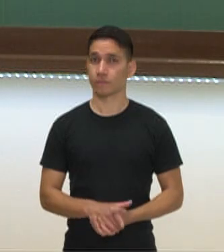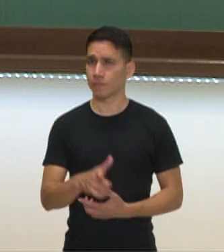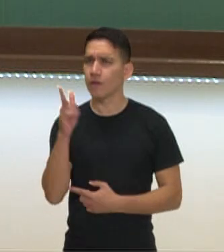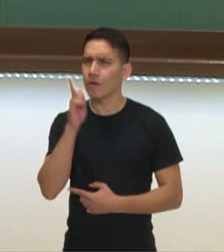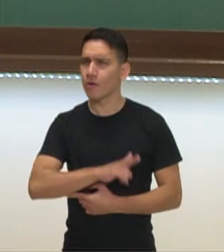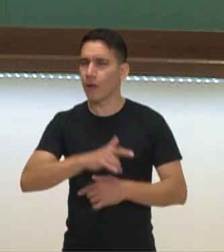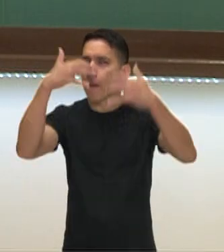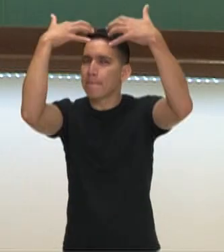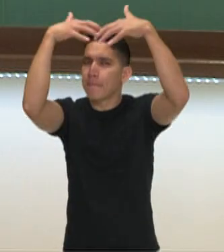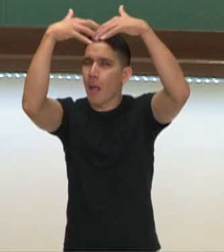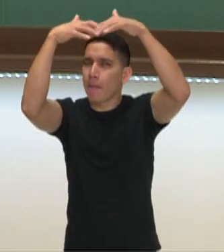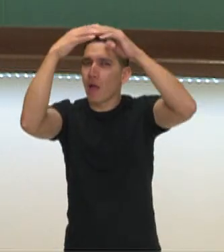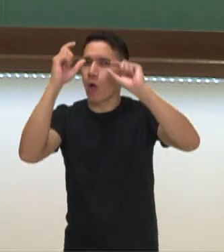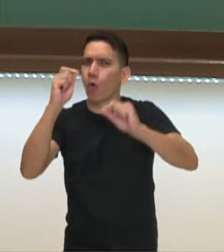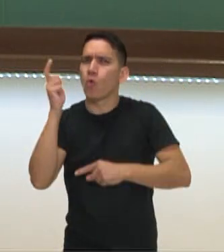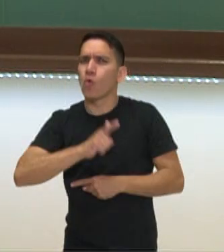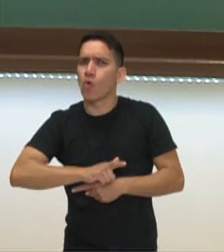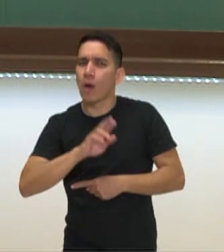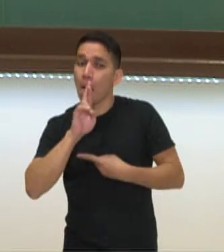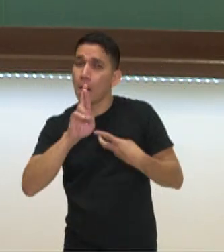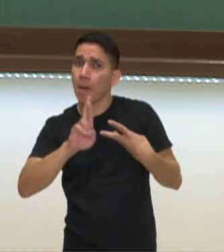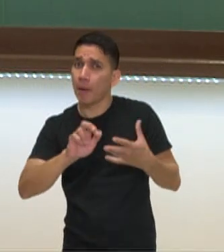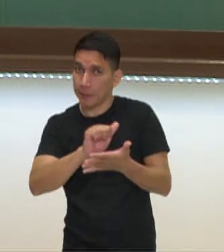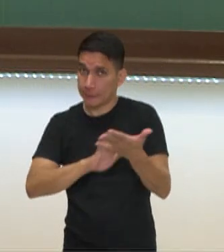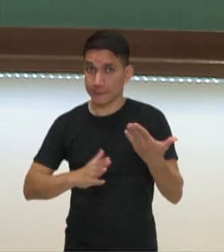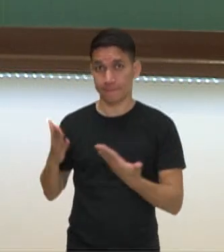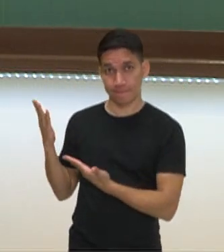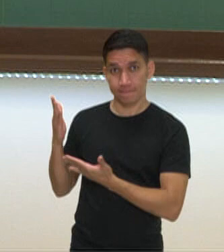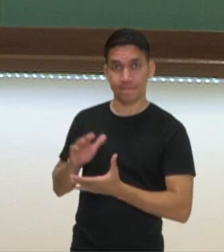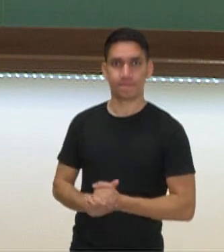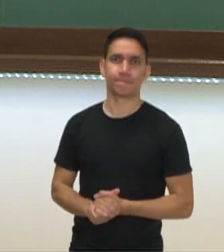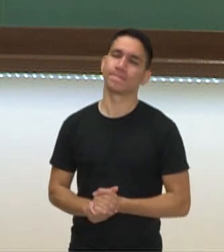Conseguiram pensar, então, em uma possível resposta para essa atividade?